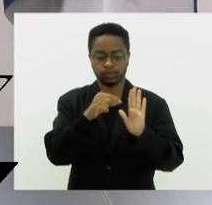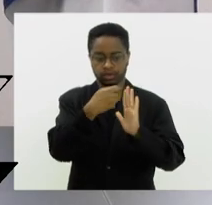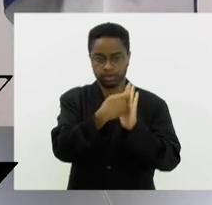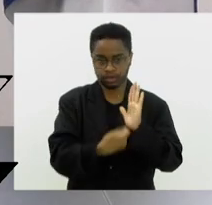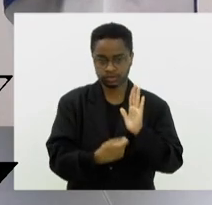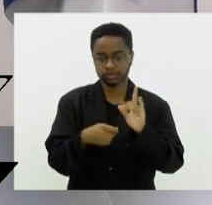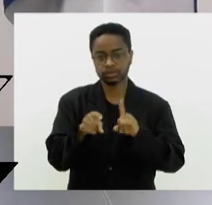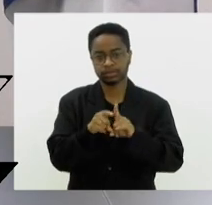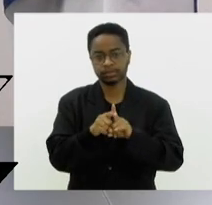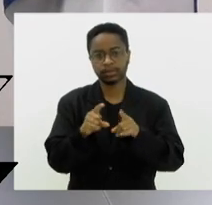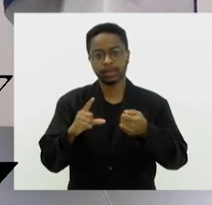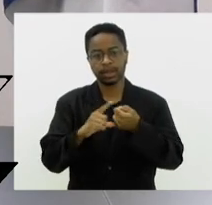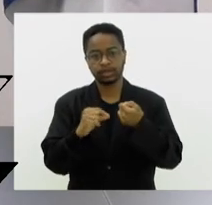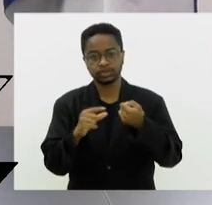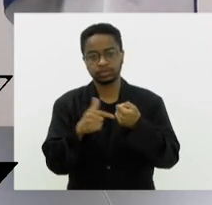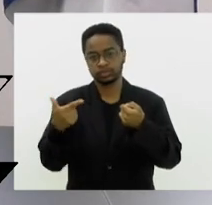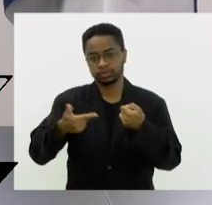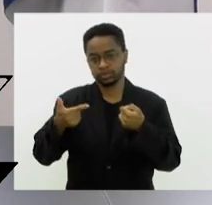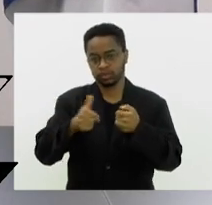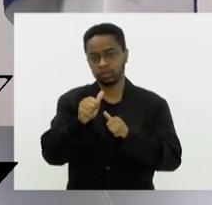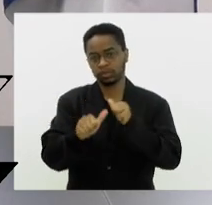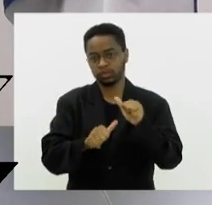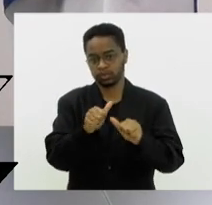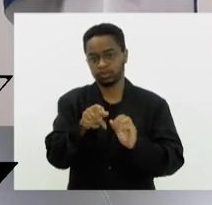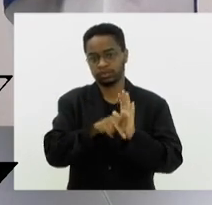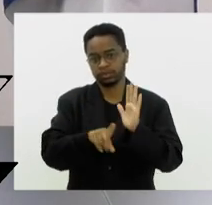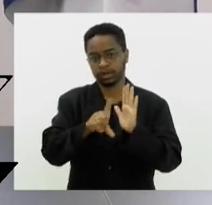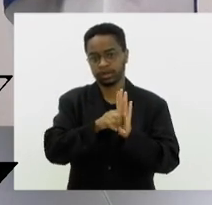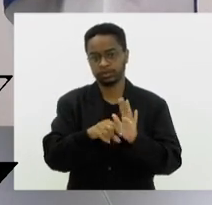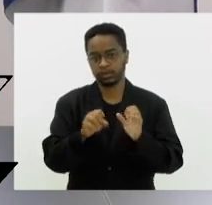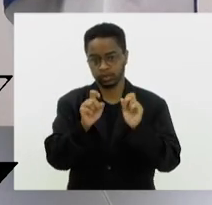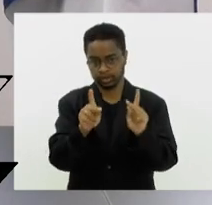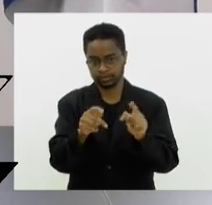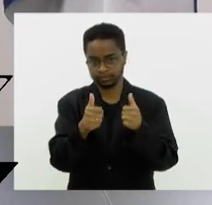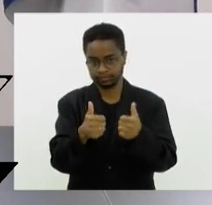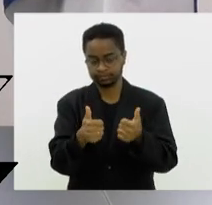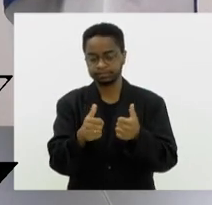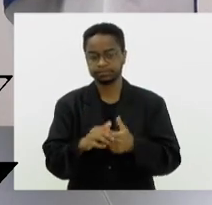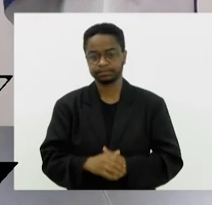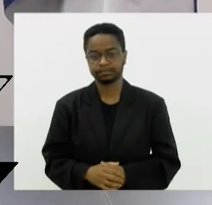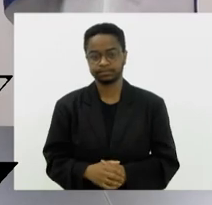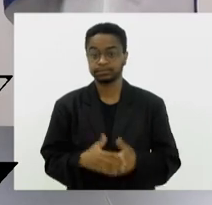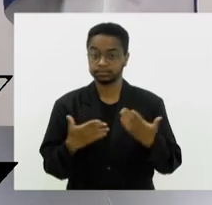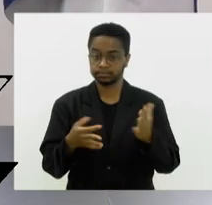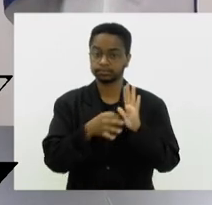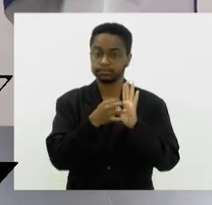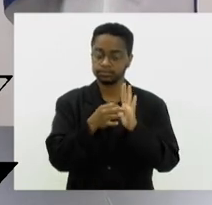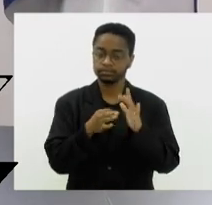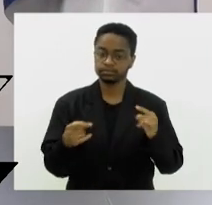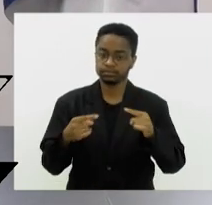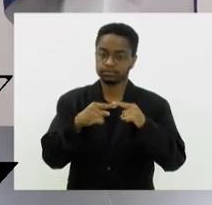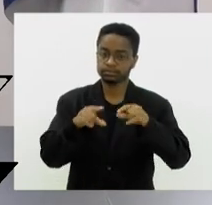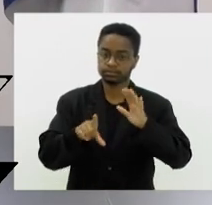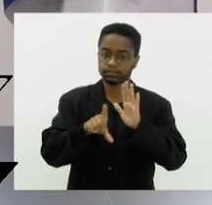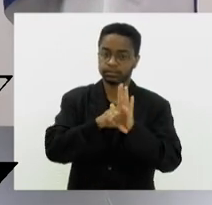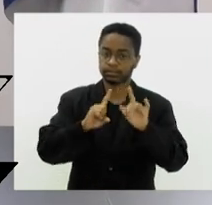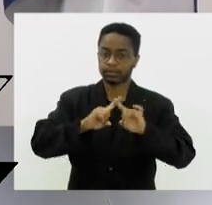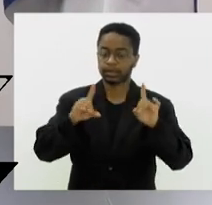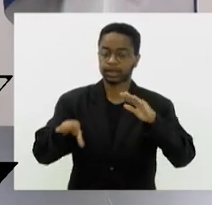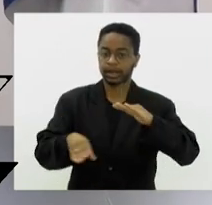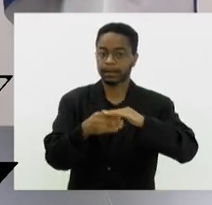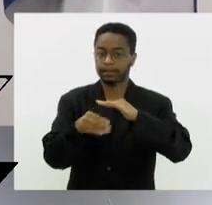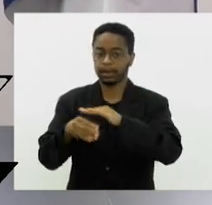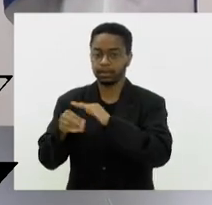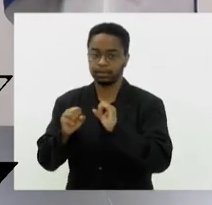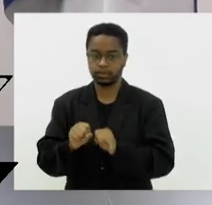o artigo 2º da lei, do PL. Pode ser? Então, o parecer é pela legalidade com emendas.